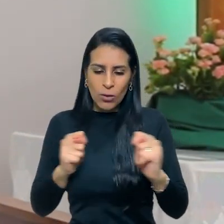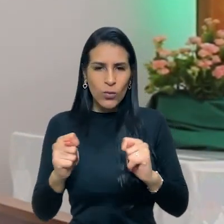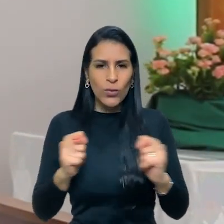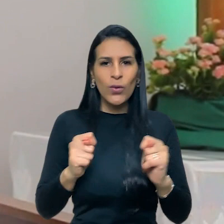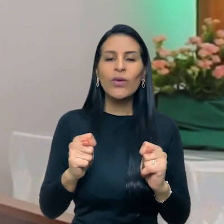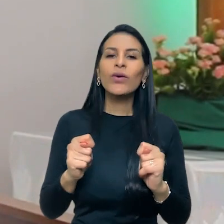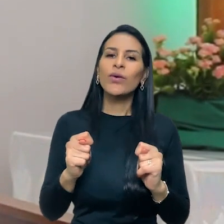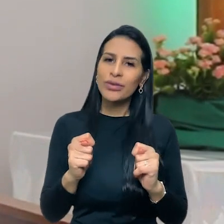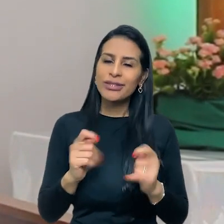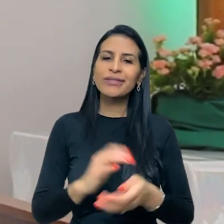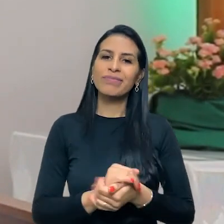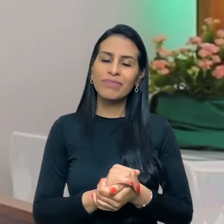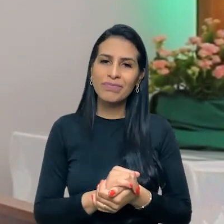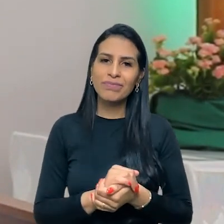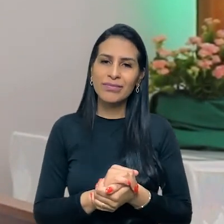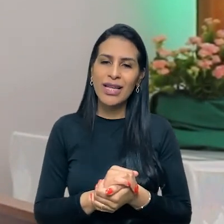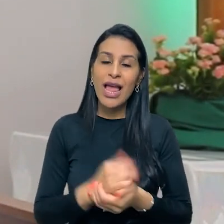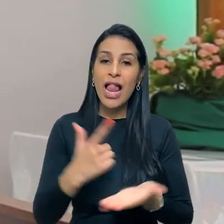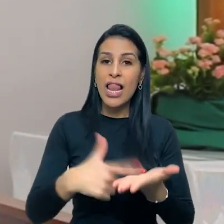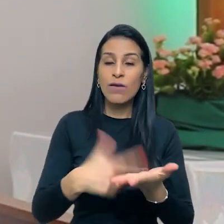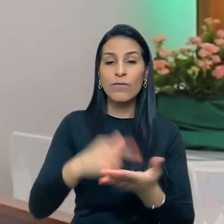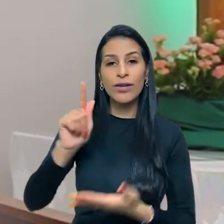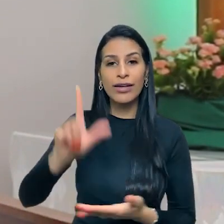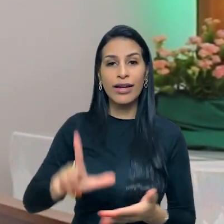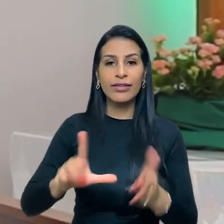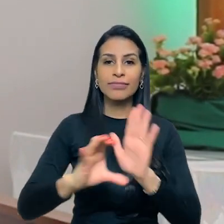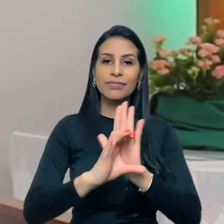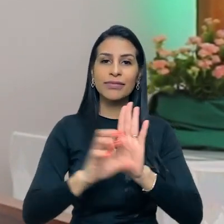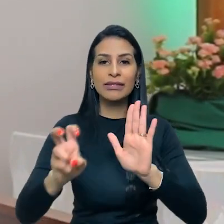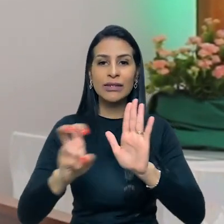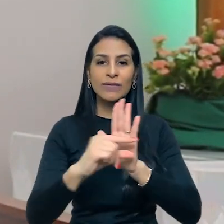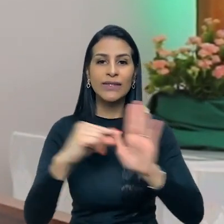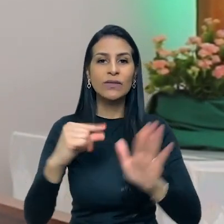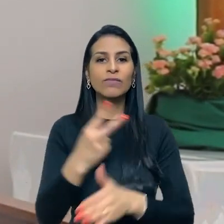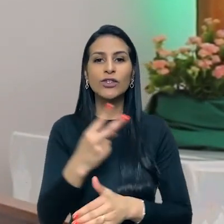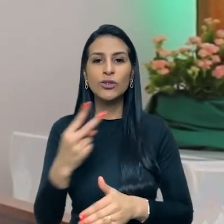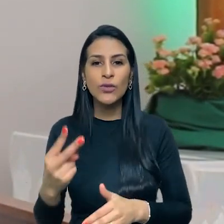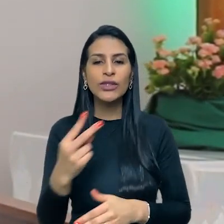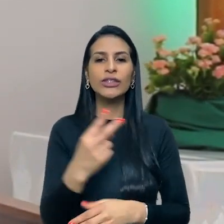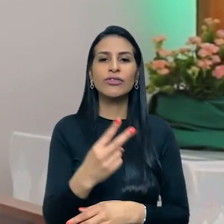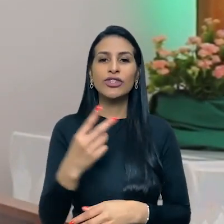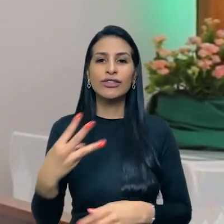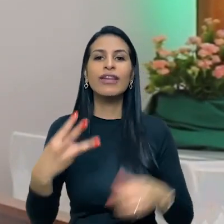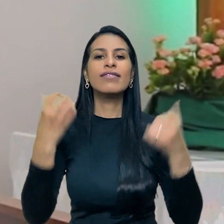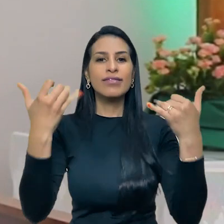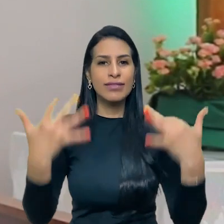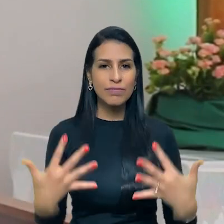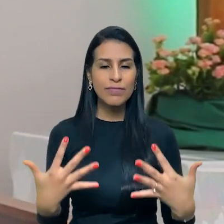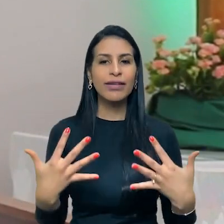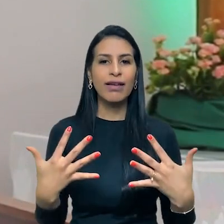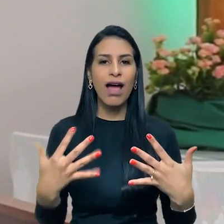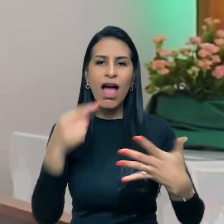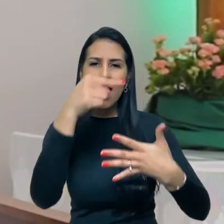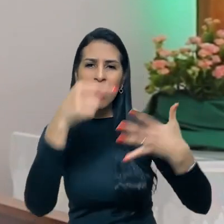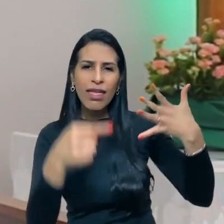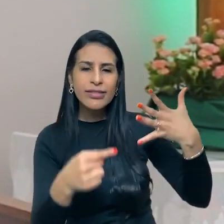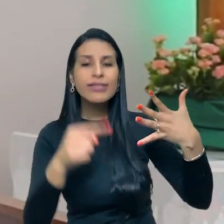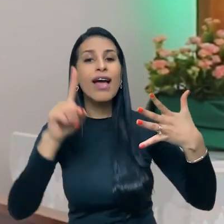domínio próprio. Palavras que nós encontramos em Gálatas capítulo 5, versículos 22 e